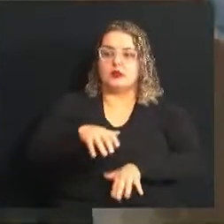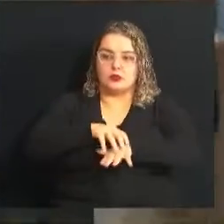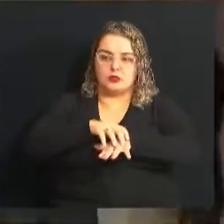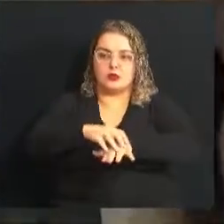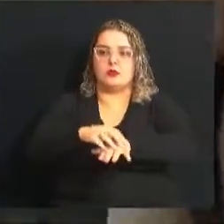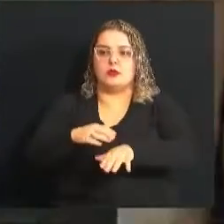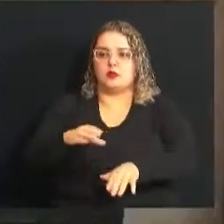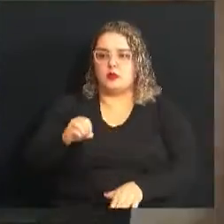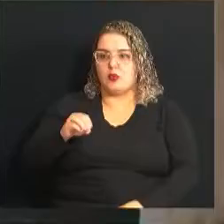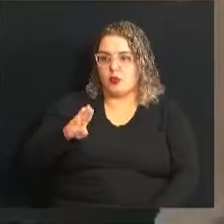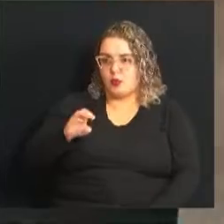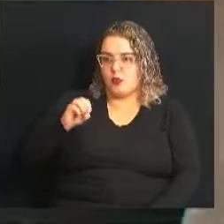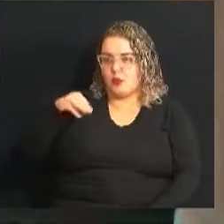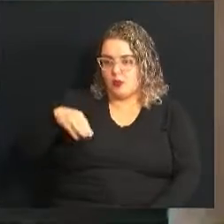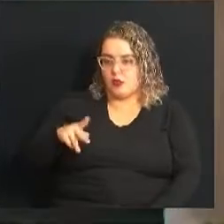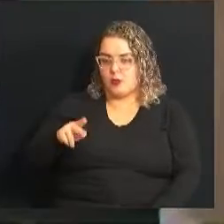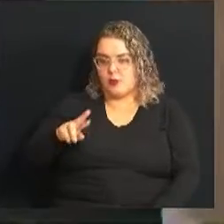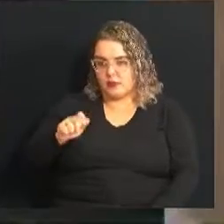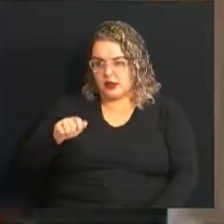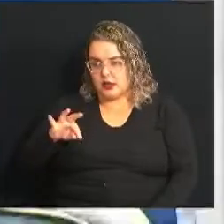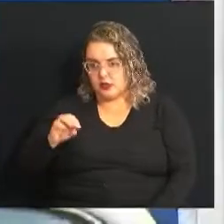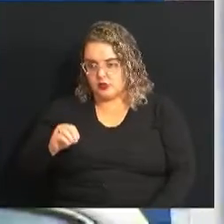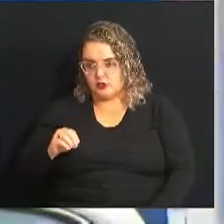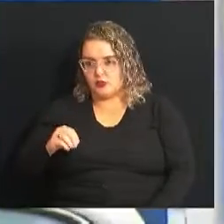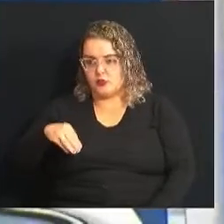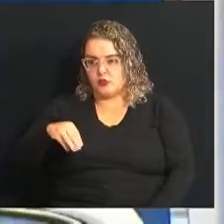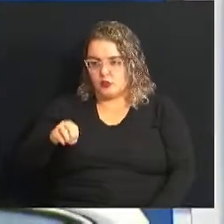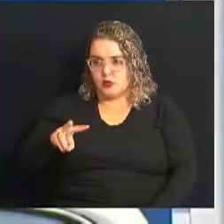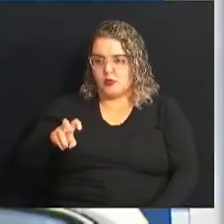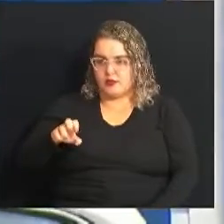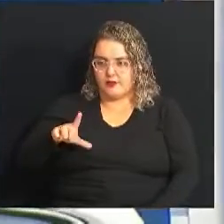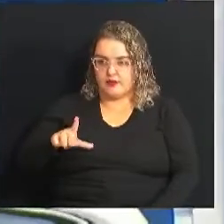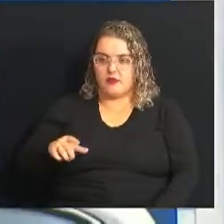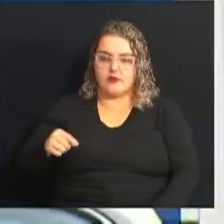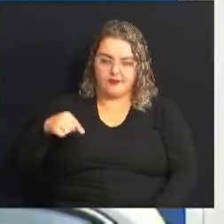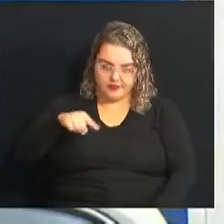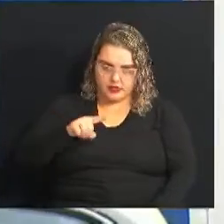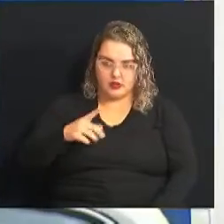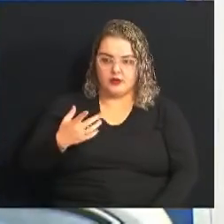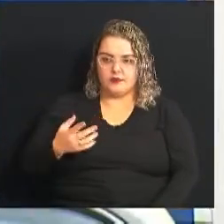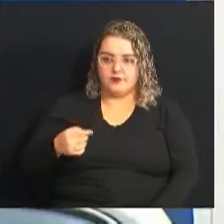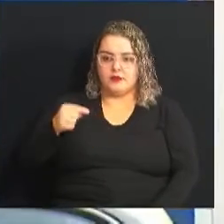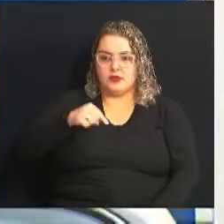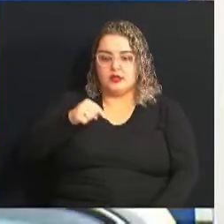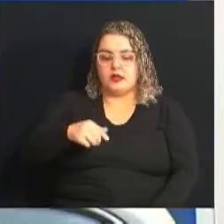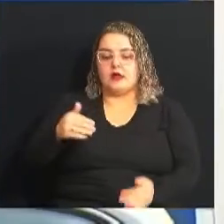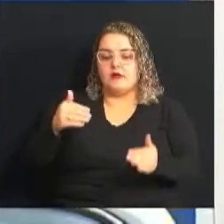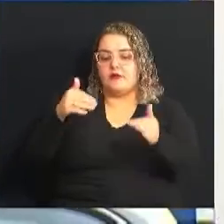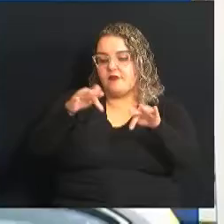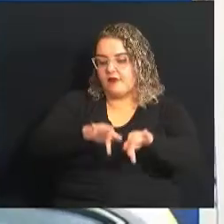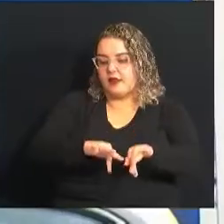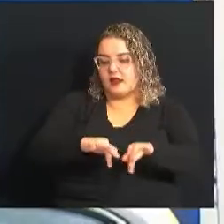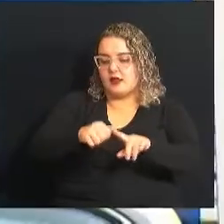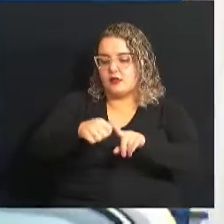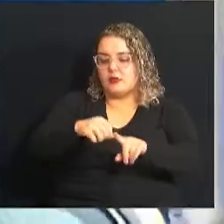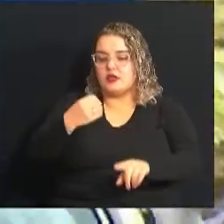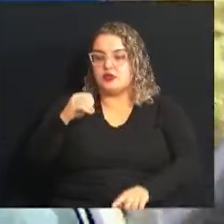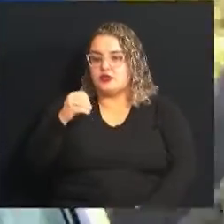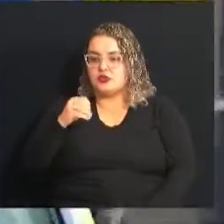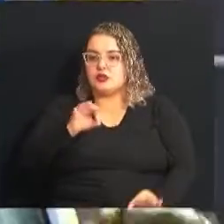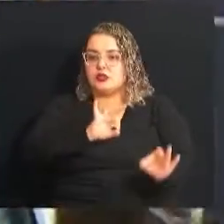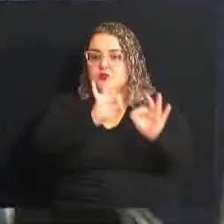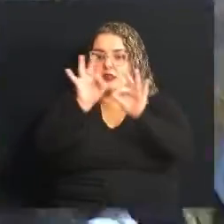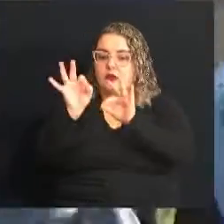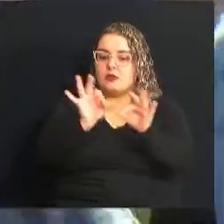vai. Então aqui no Jardim Monte Cristo vai até final de outubro, né? Então as pessoas que quiserem acompanhar esse cronograma,